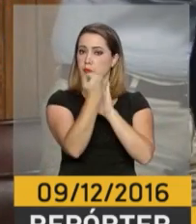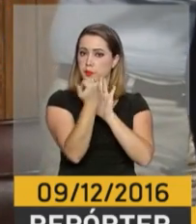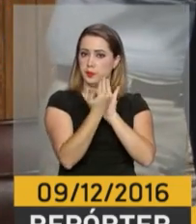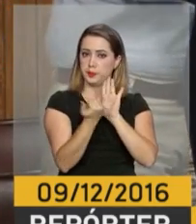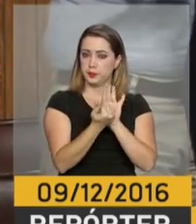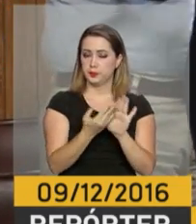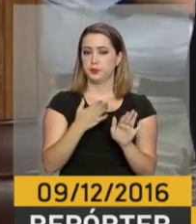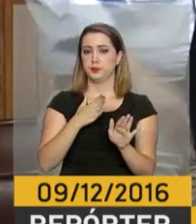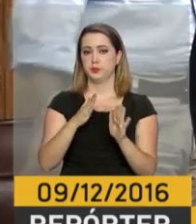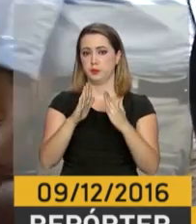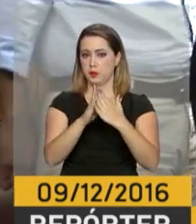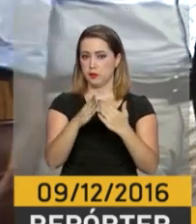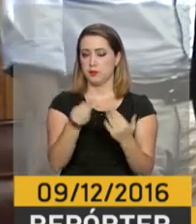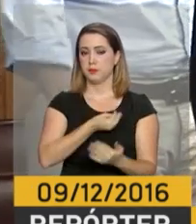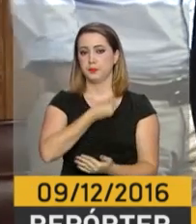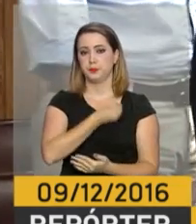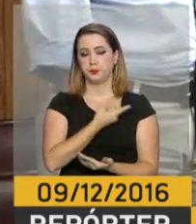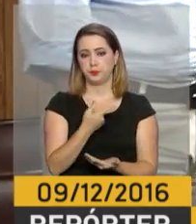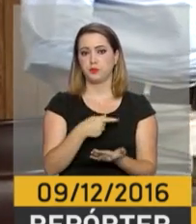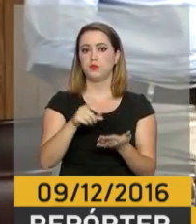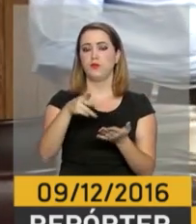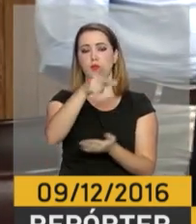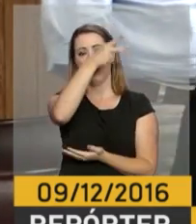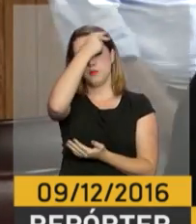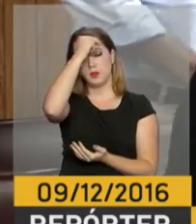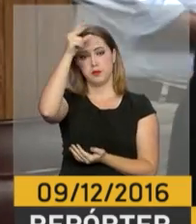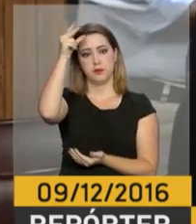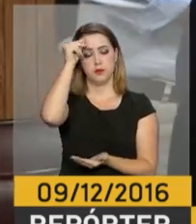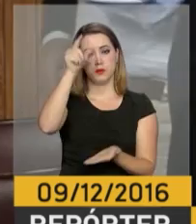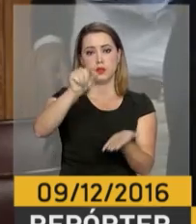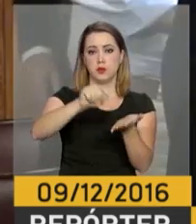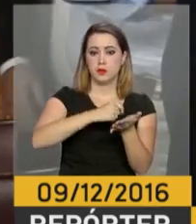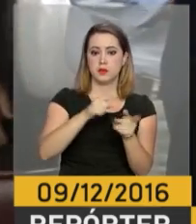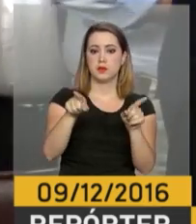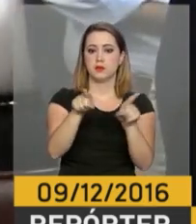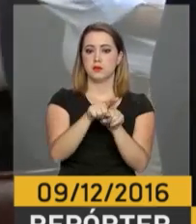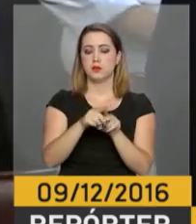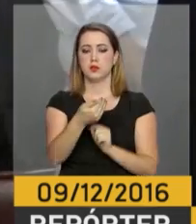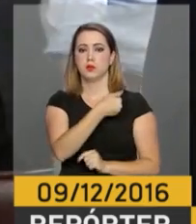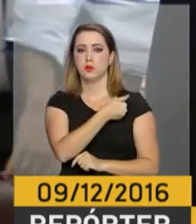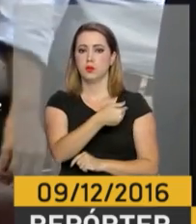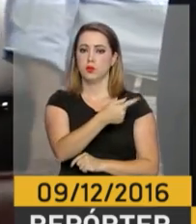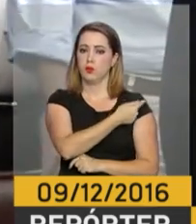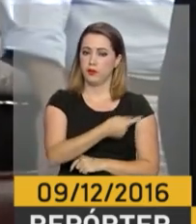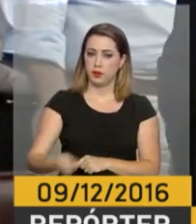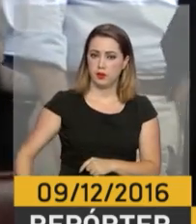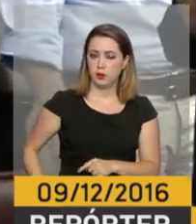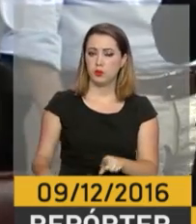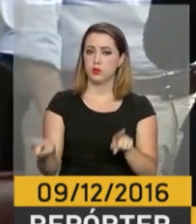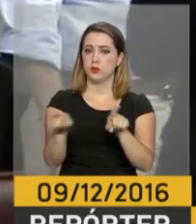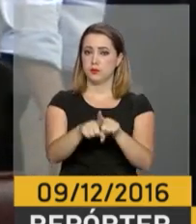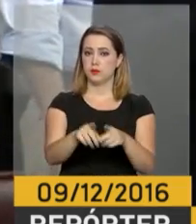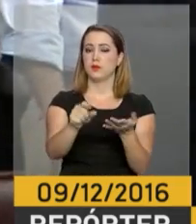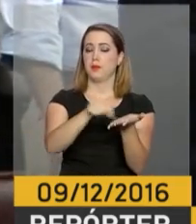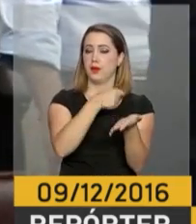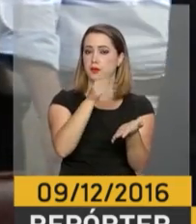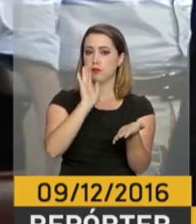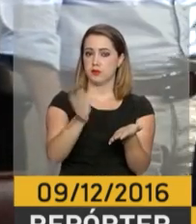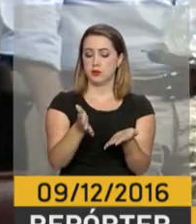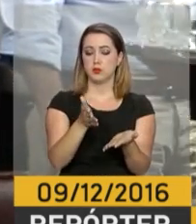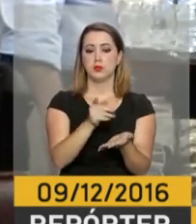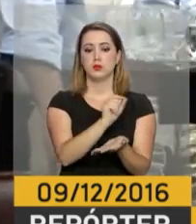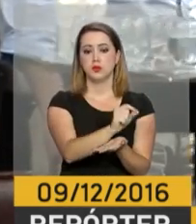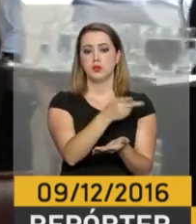de senadores, de prefeitos, o presidente Michel Temer já assinou. Você vê ali também